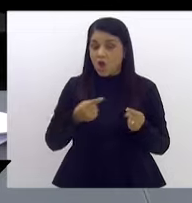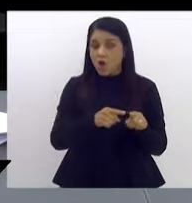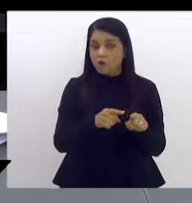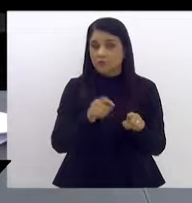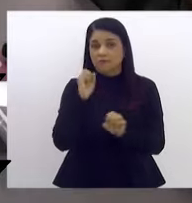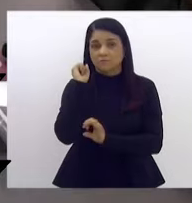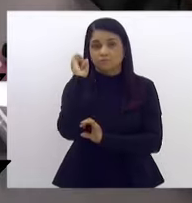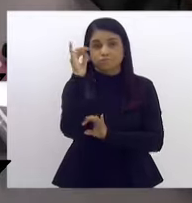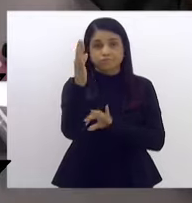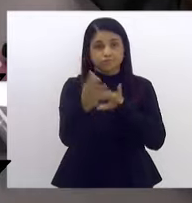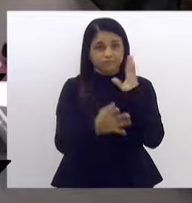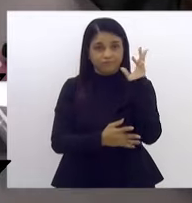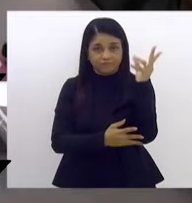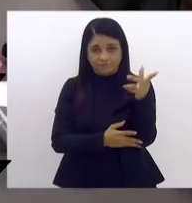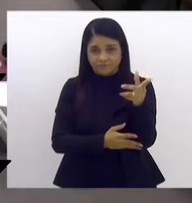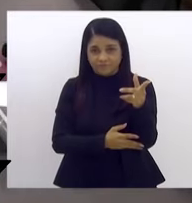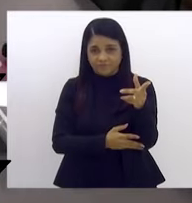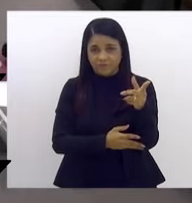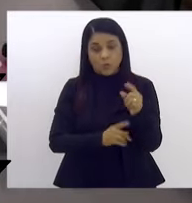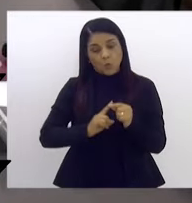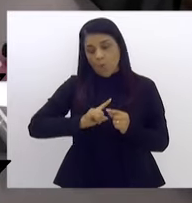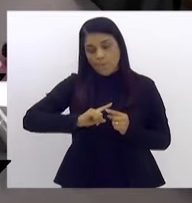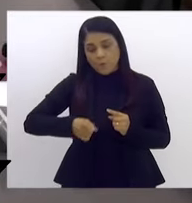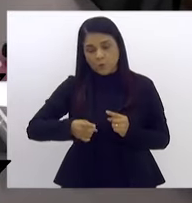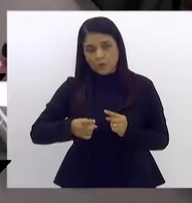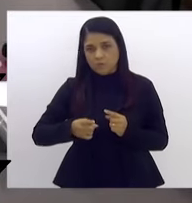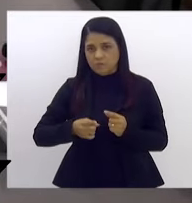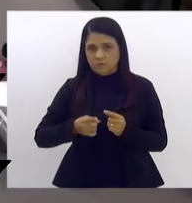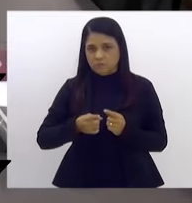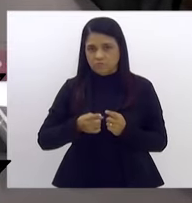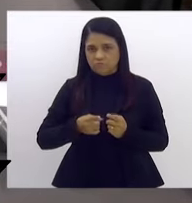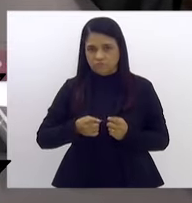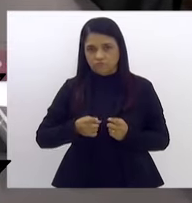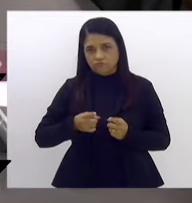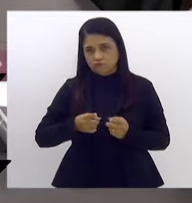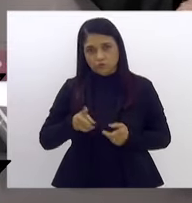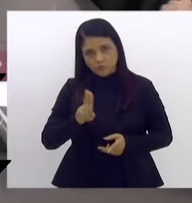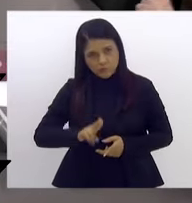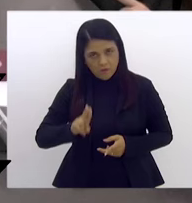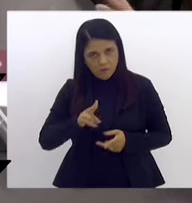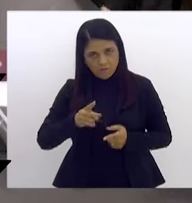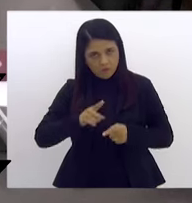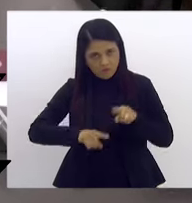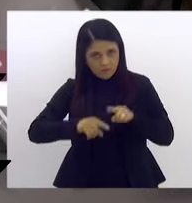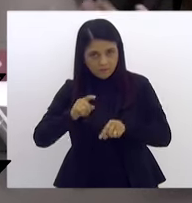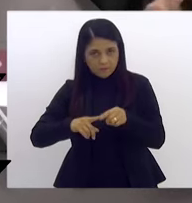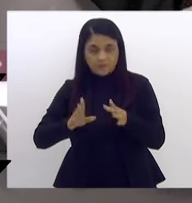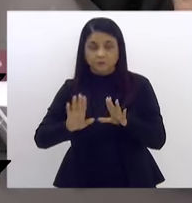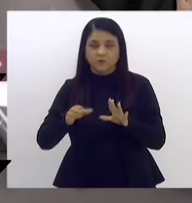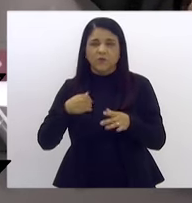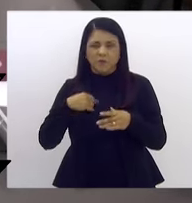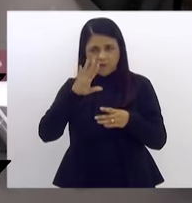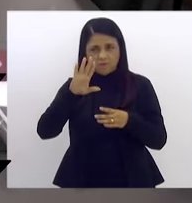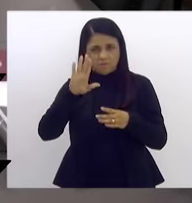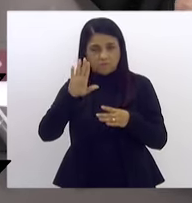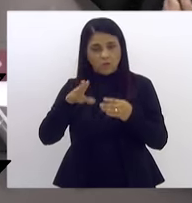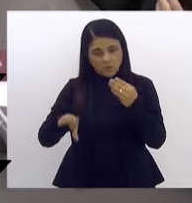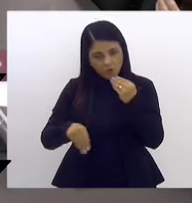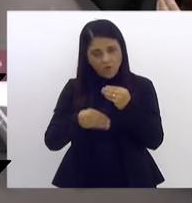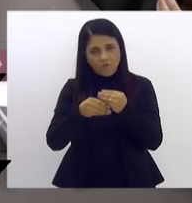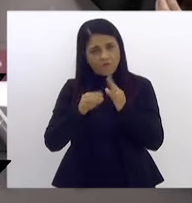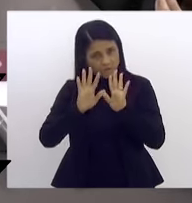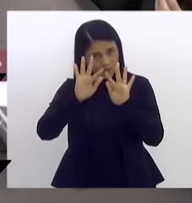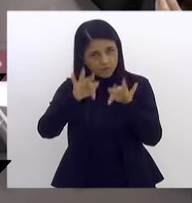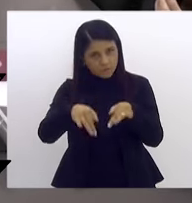aum mas não proíbe de produzir presente fiz uma parte deputado pera aí então só para concluir depois vossa excelência